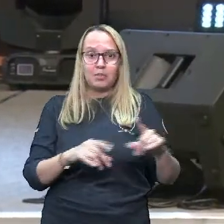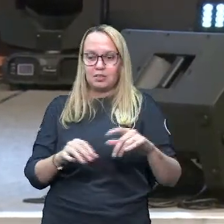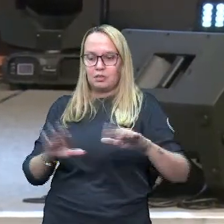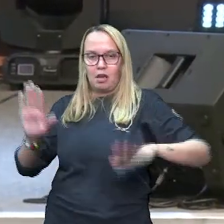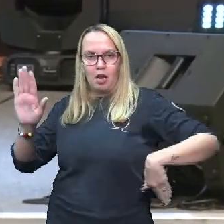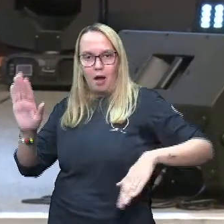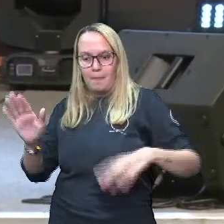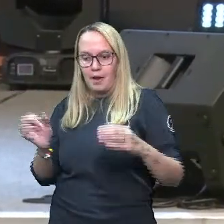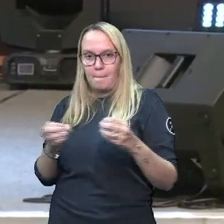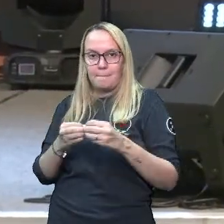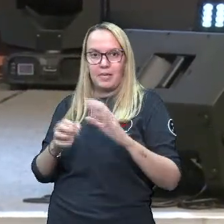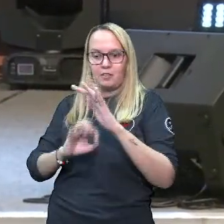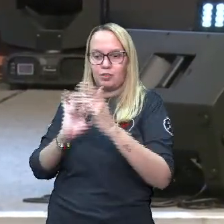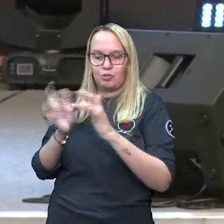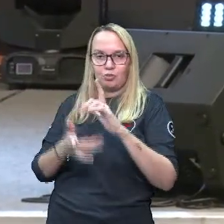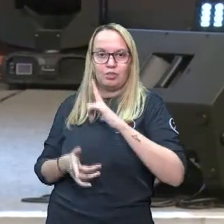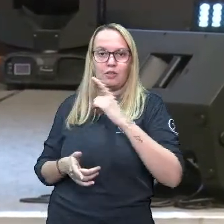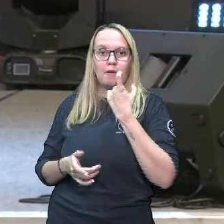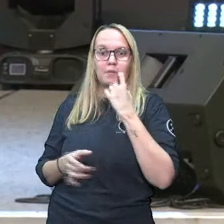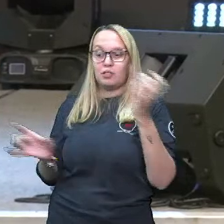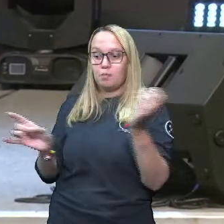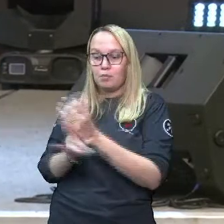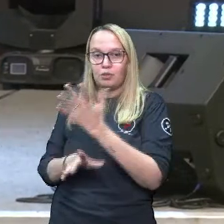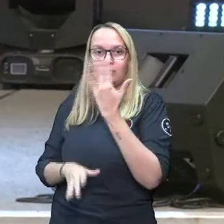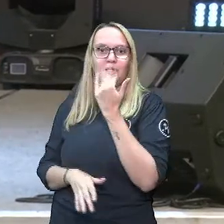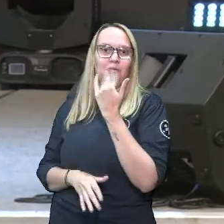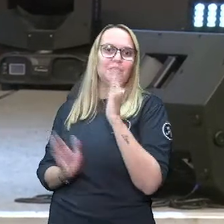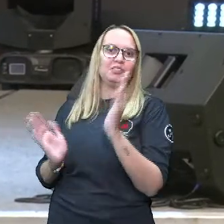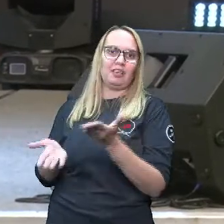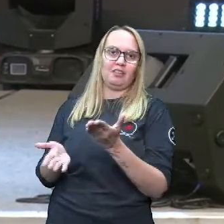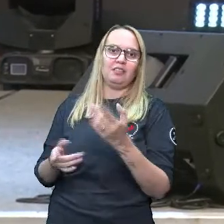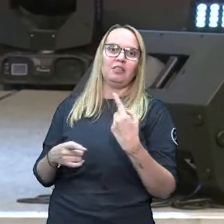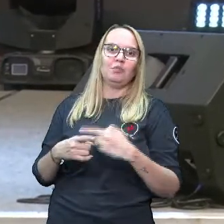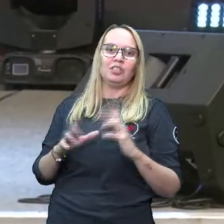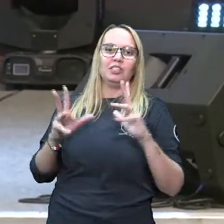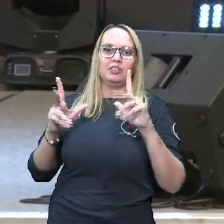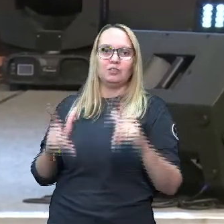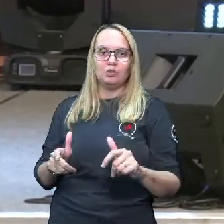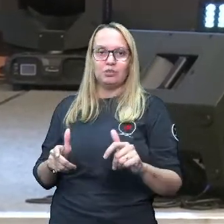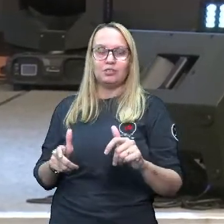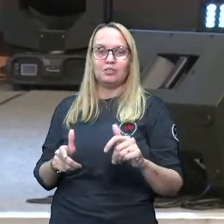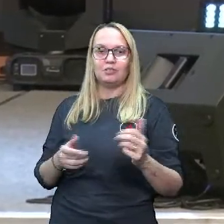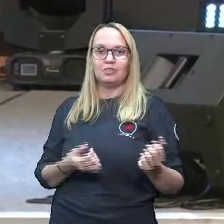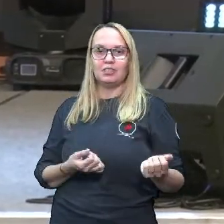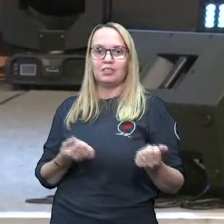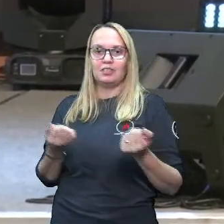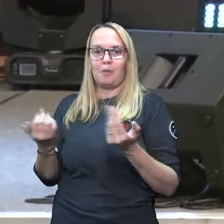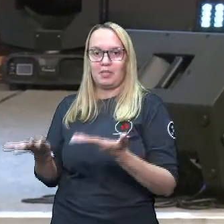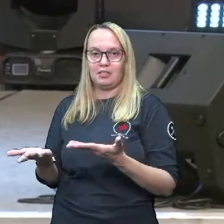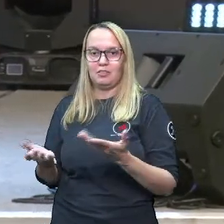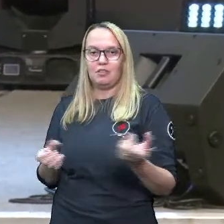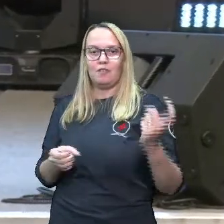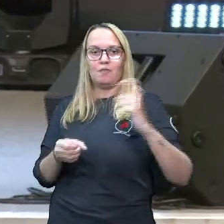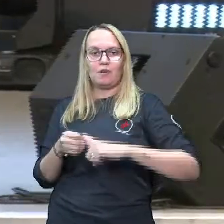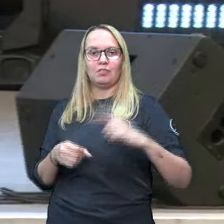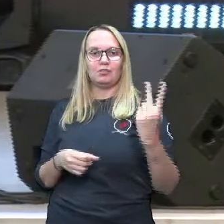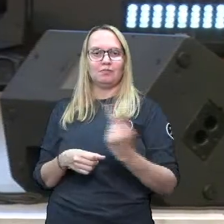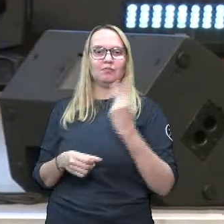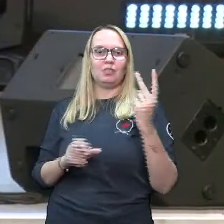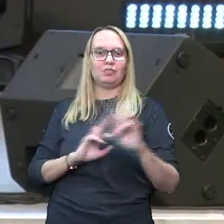lado de Jesus já tinha peixe pronto para comer. Porque tudo que você deixa para Deus volta para você com outro valor.